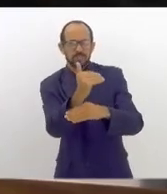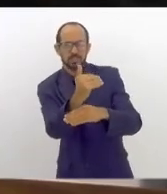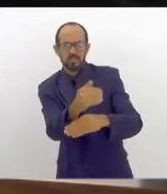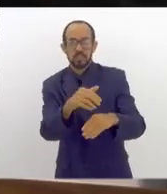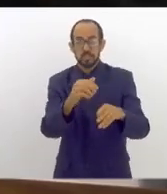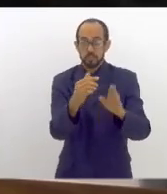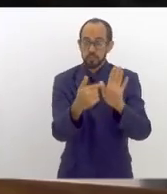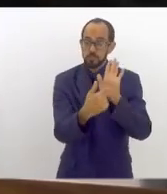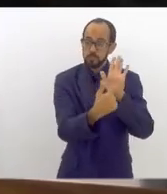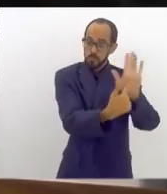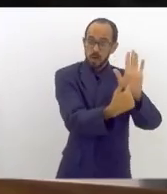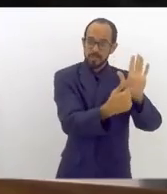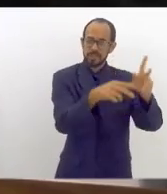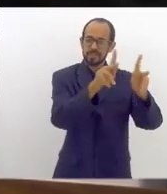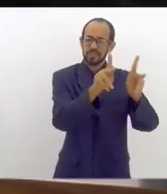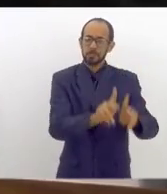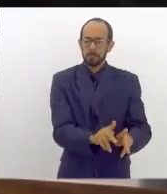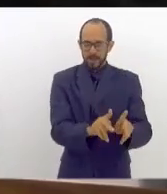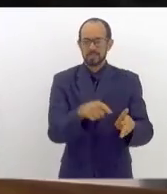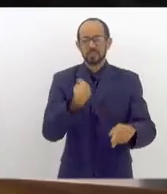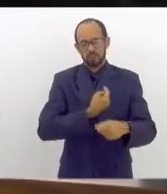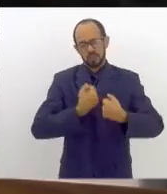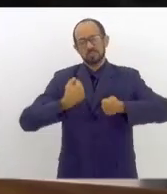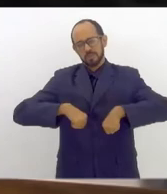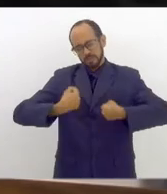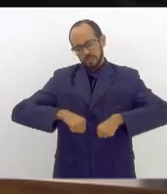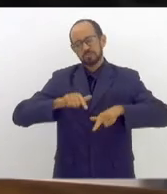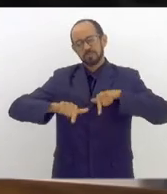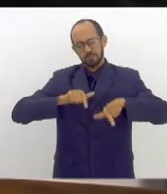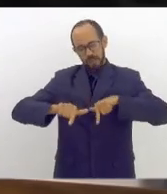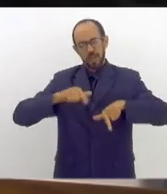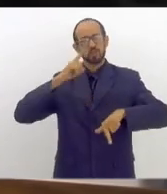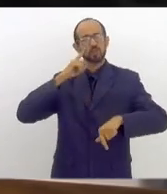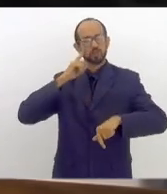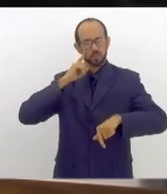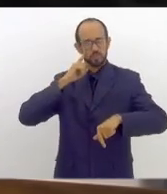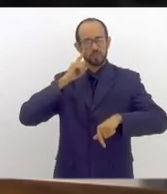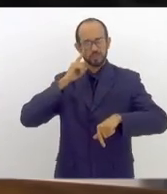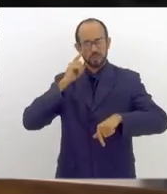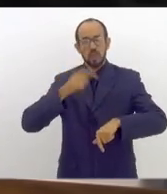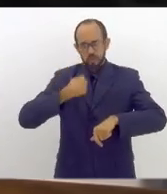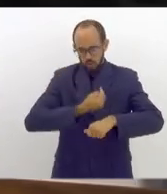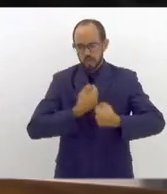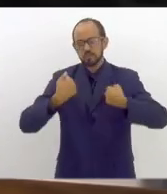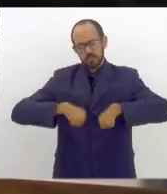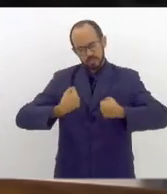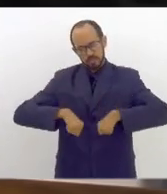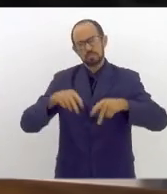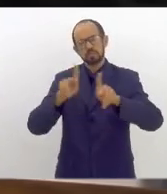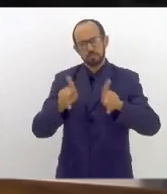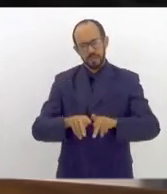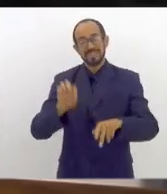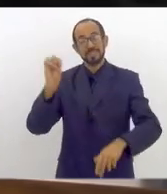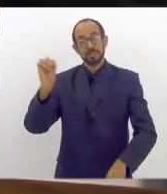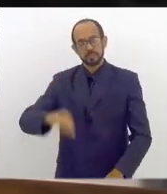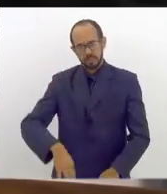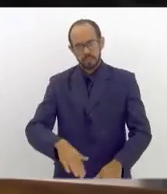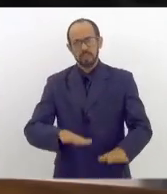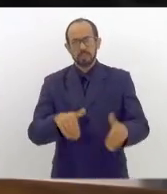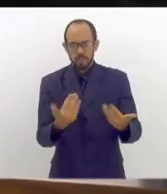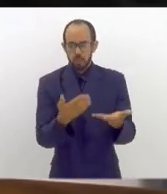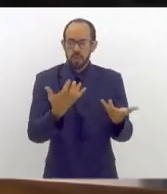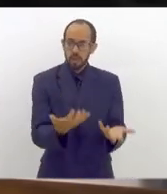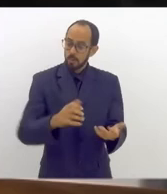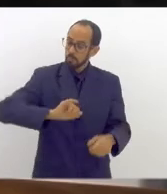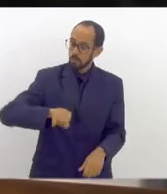pais pela qual devemos trabalhar todos os dias sim nós precisamos de paz e eu quero aproveitar esta oportunidade